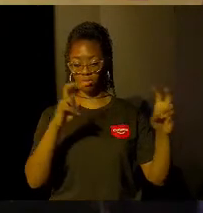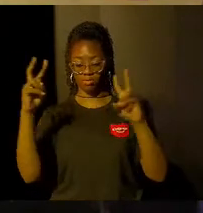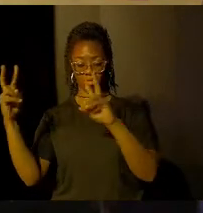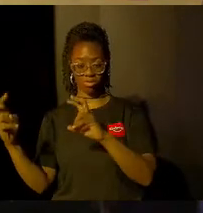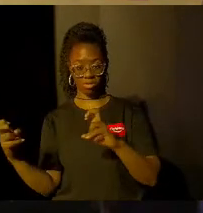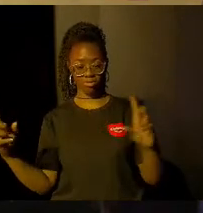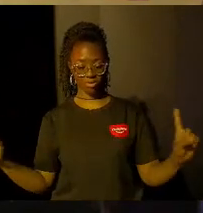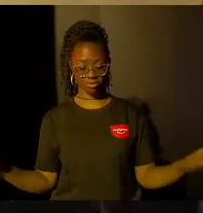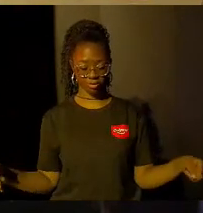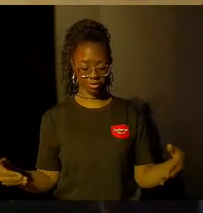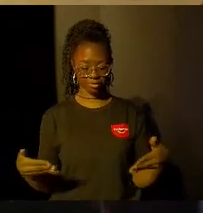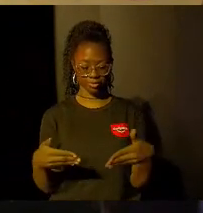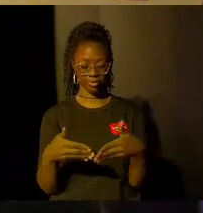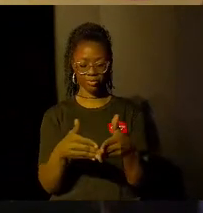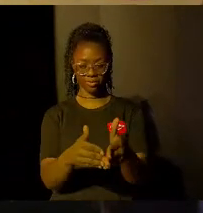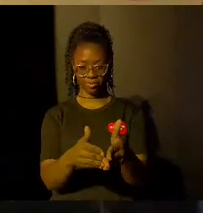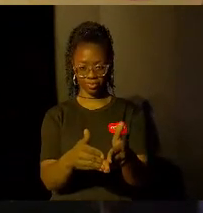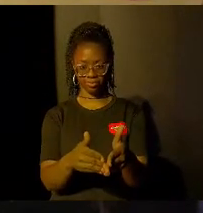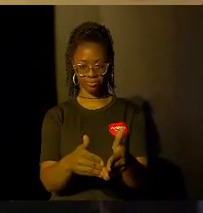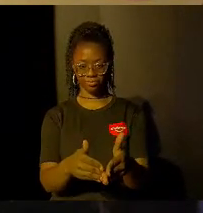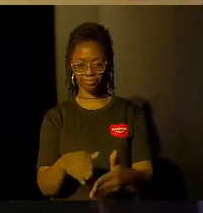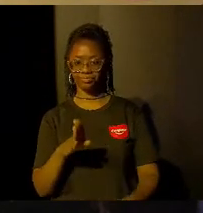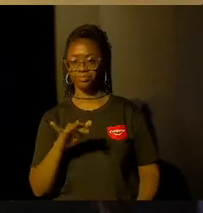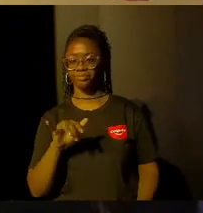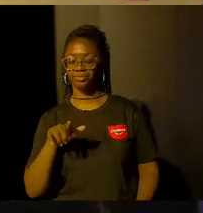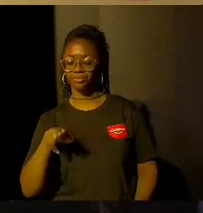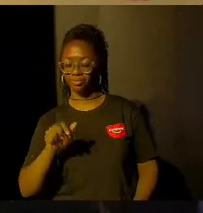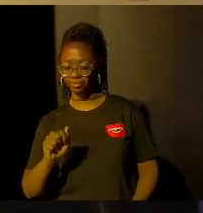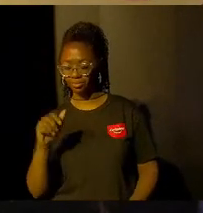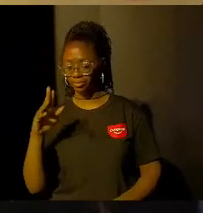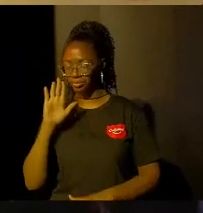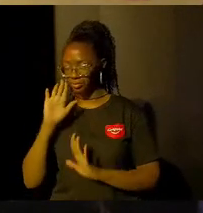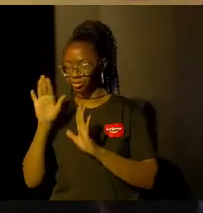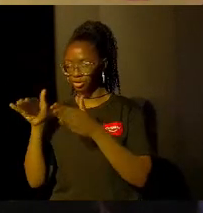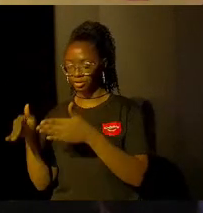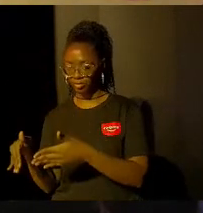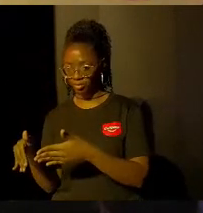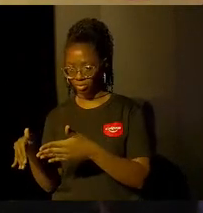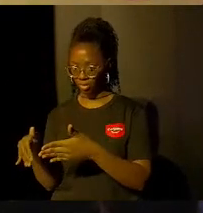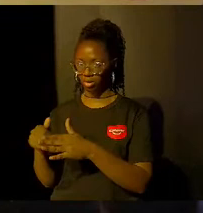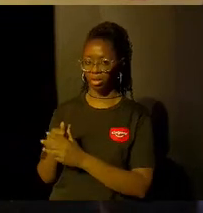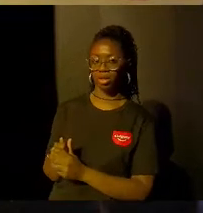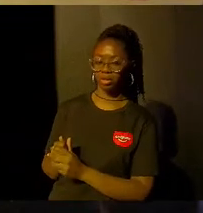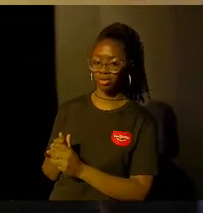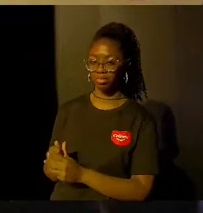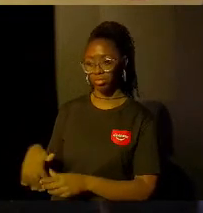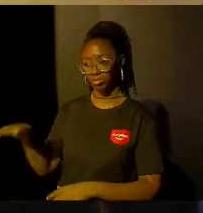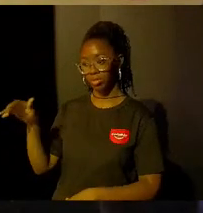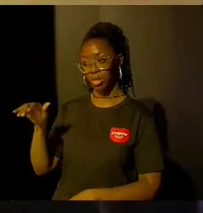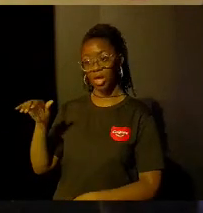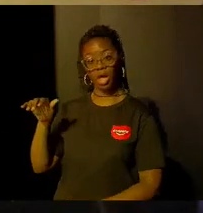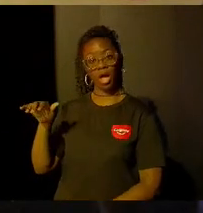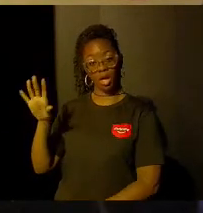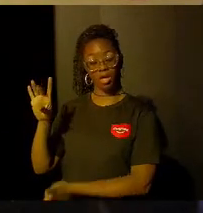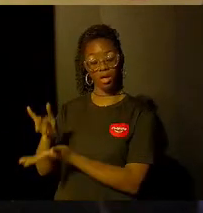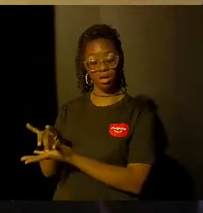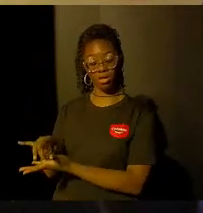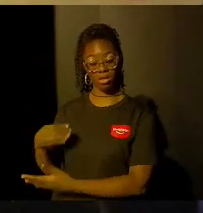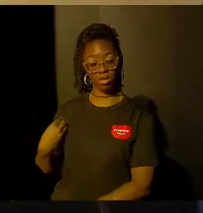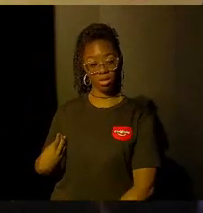encontram a Bianca se dedica mais a não ficção enquanto